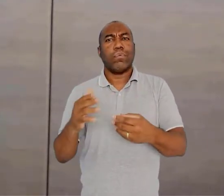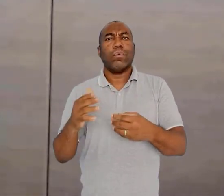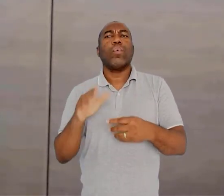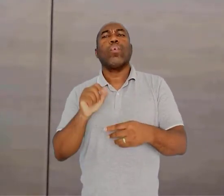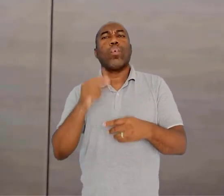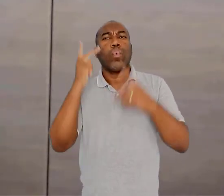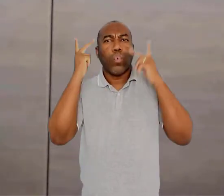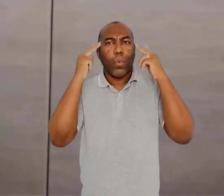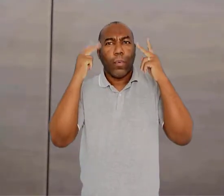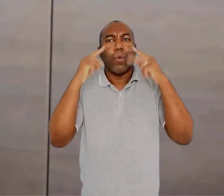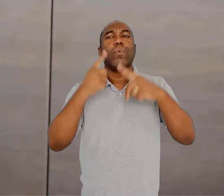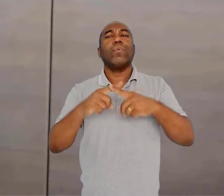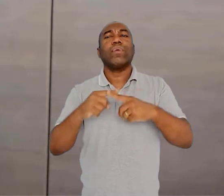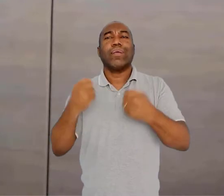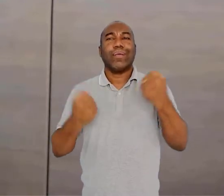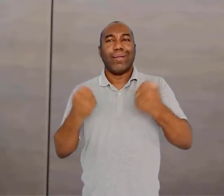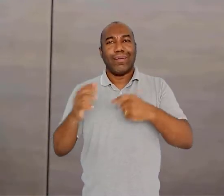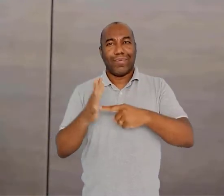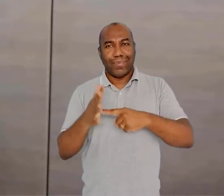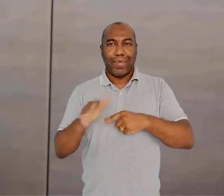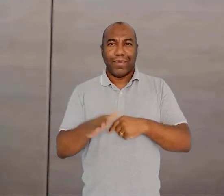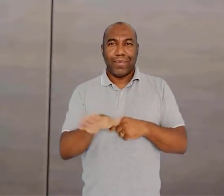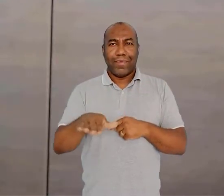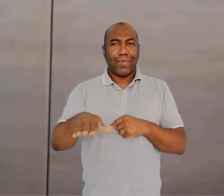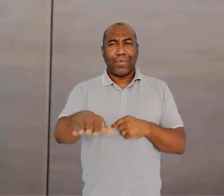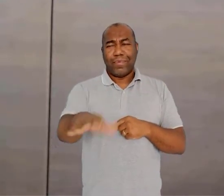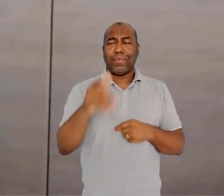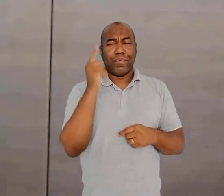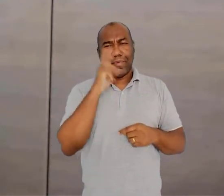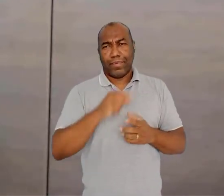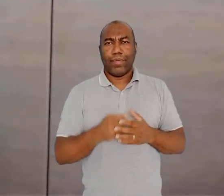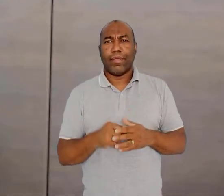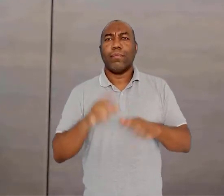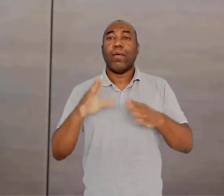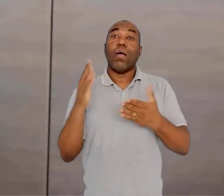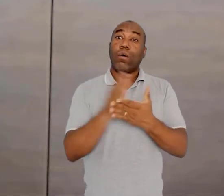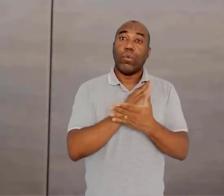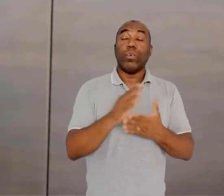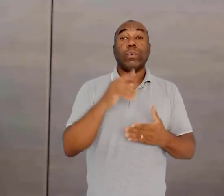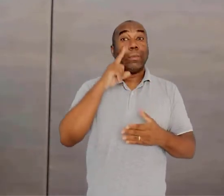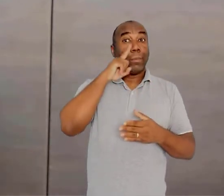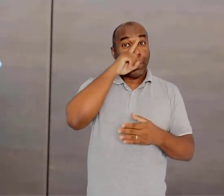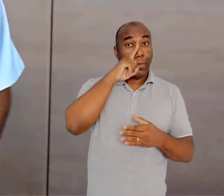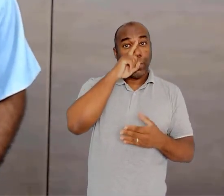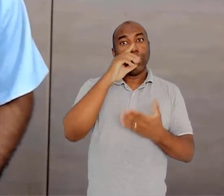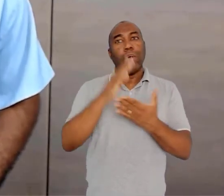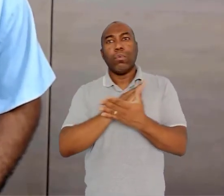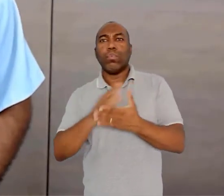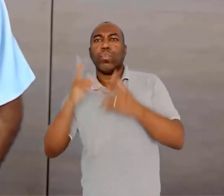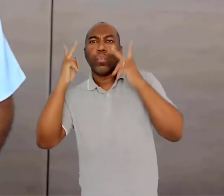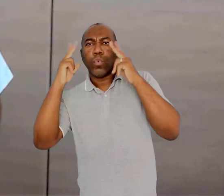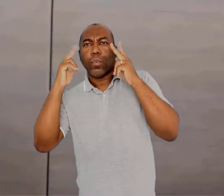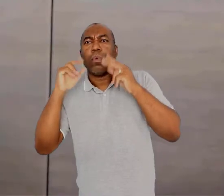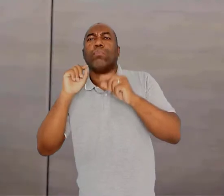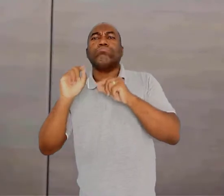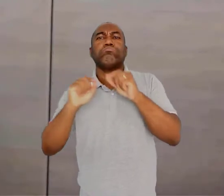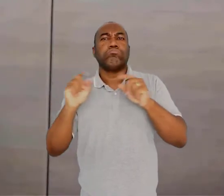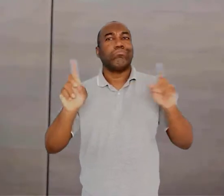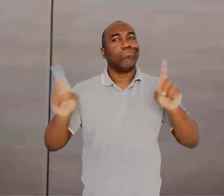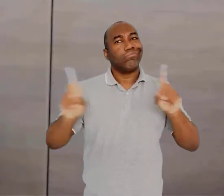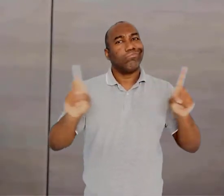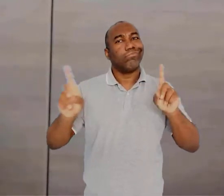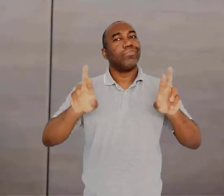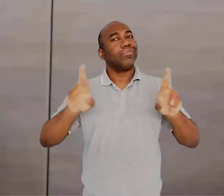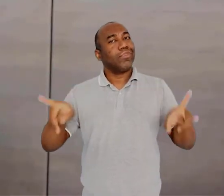libera mais CO2, qual que é mais poluente, qual que é mais potente, a gente vai ver um pouquinho lá na frente. Por agora é só situar que é uma combustão